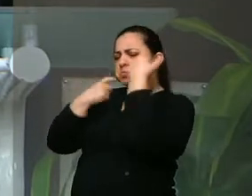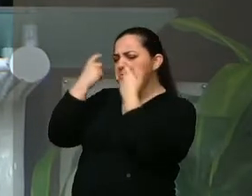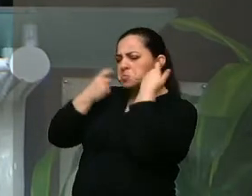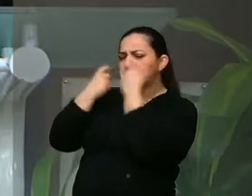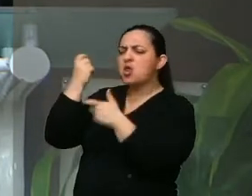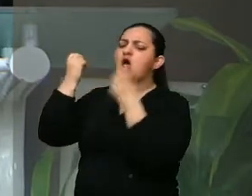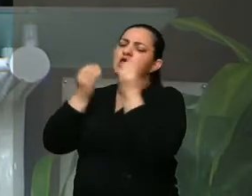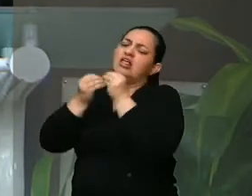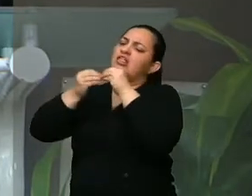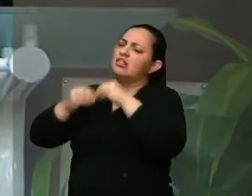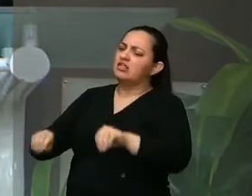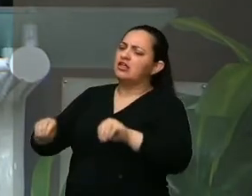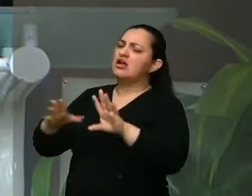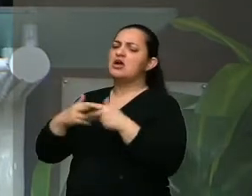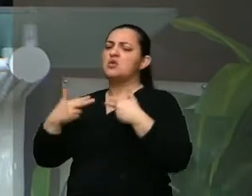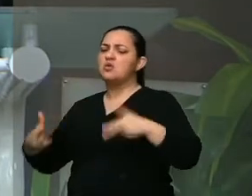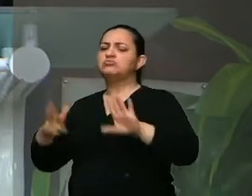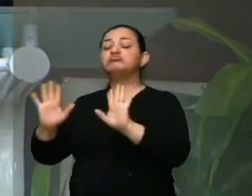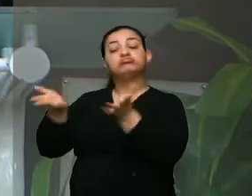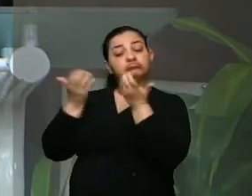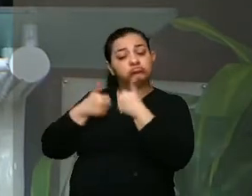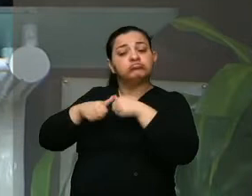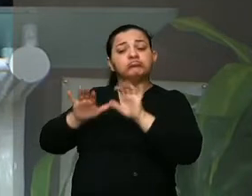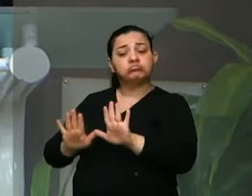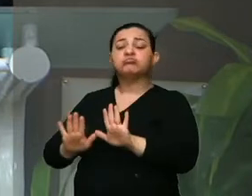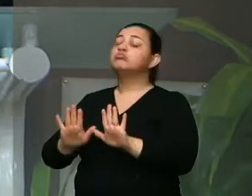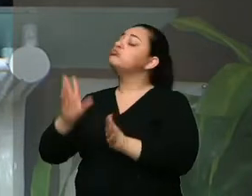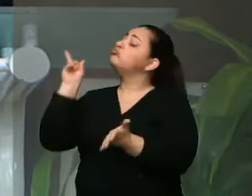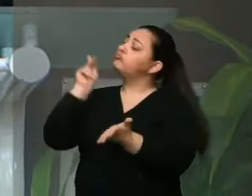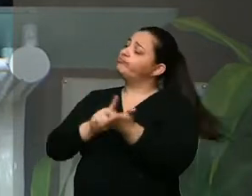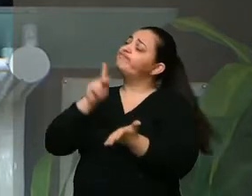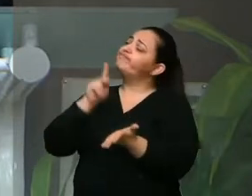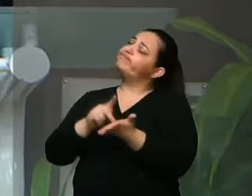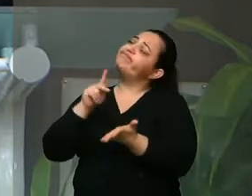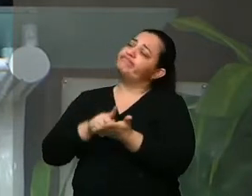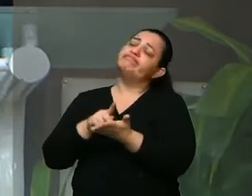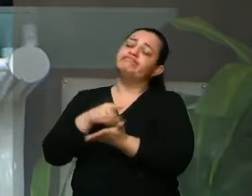vai ter prejuízos com isso ele quer ficar na verdade